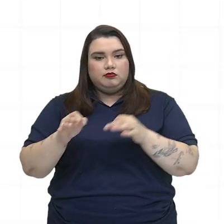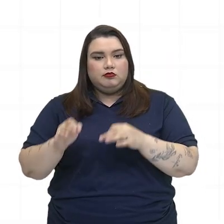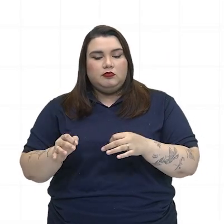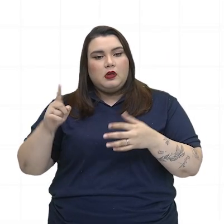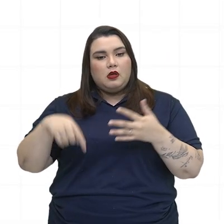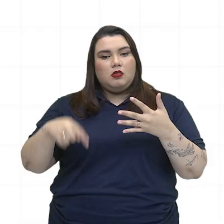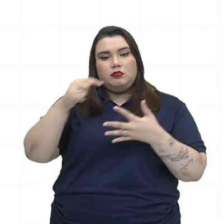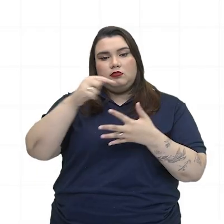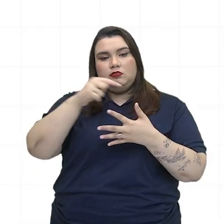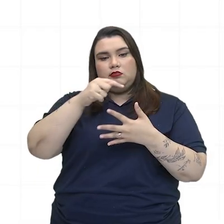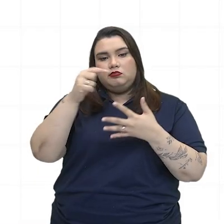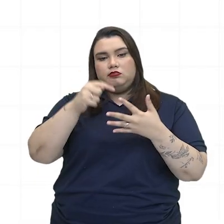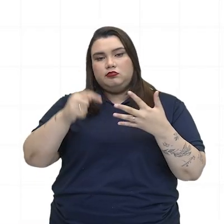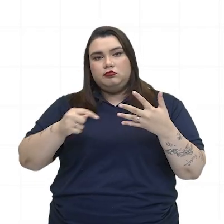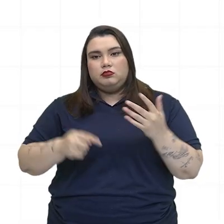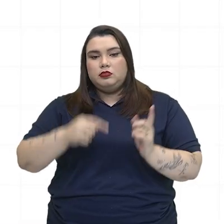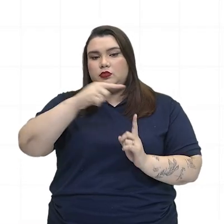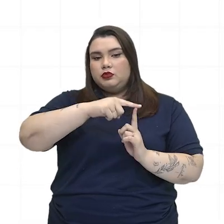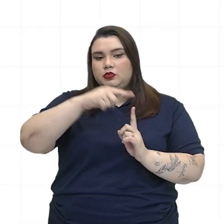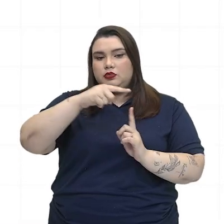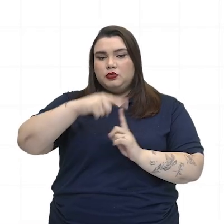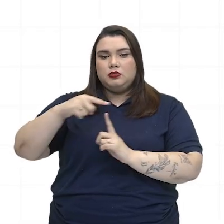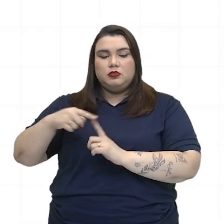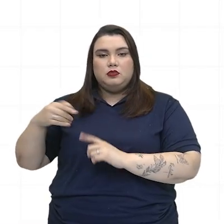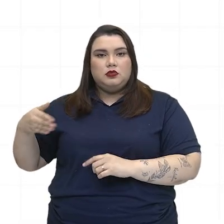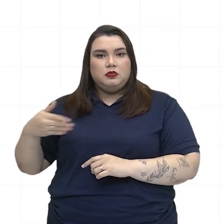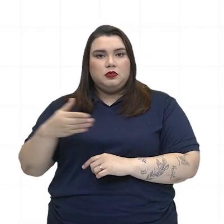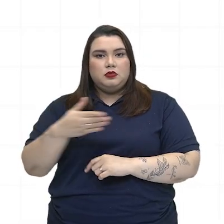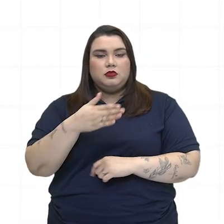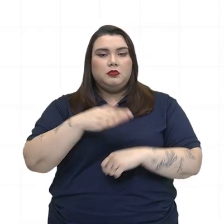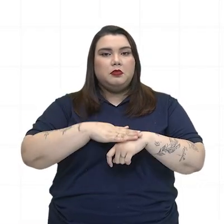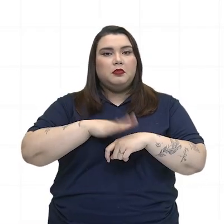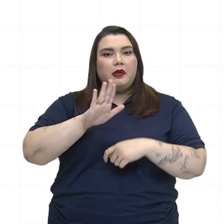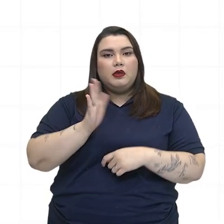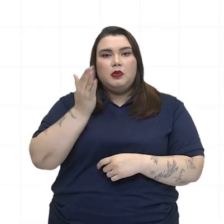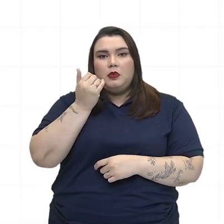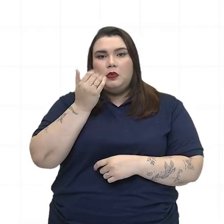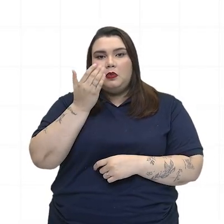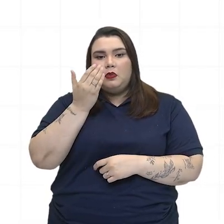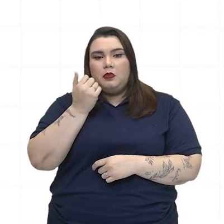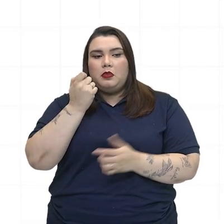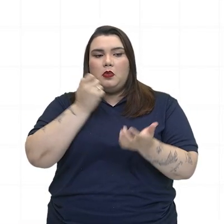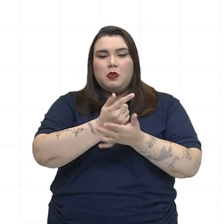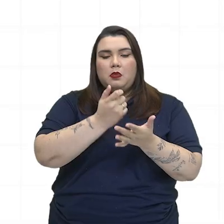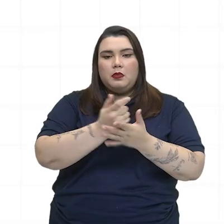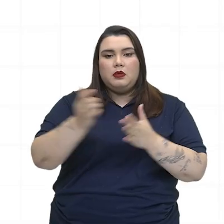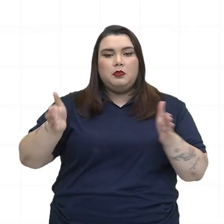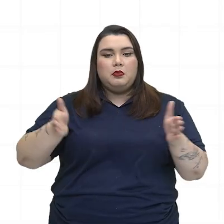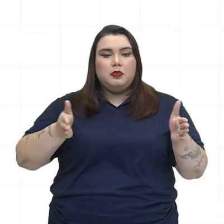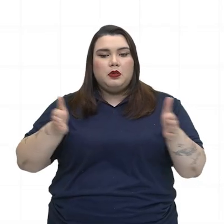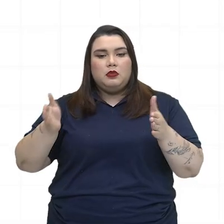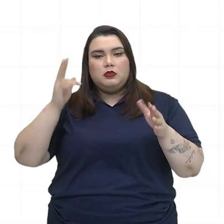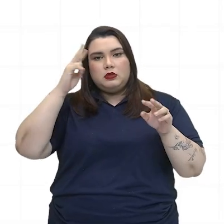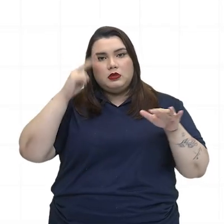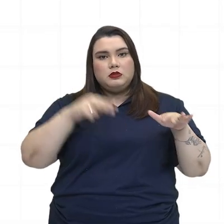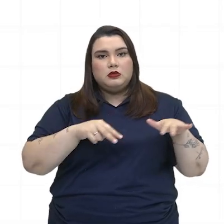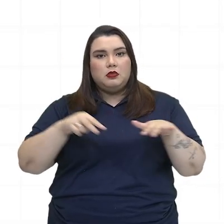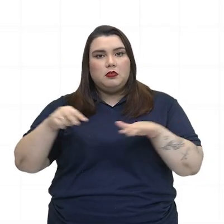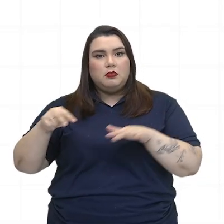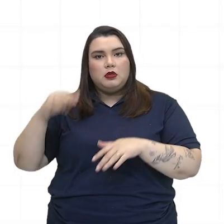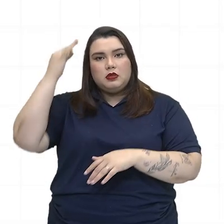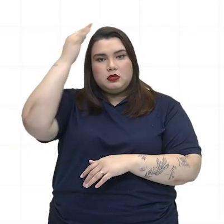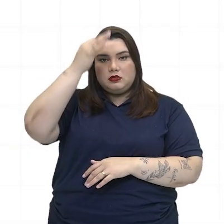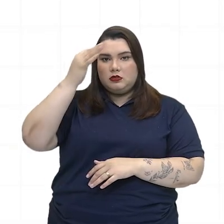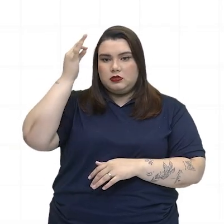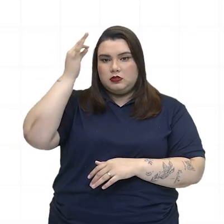quê? As nossas espécies de peixes mais consumidas durante a Semana Santa. Então, o